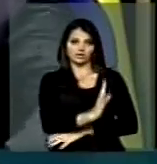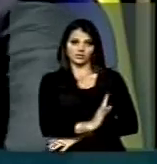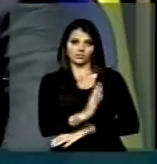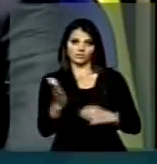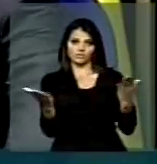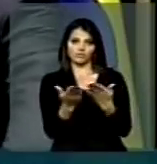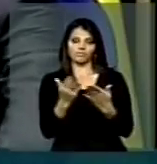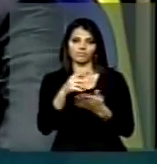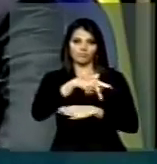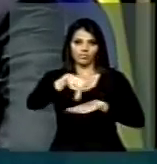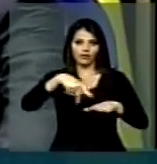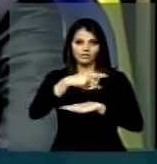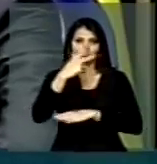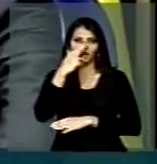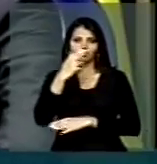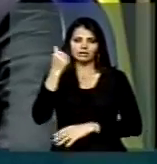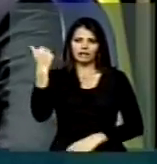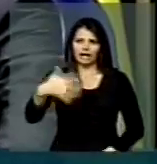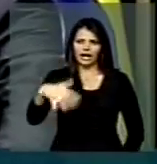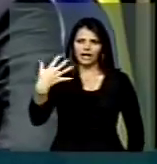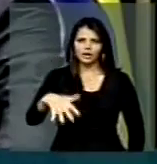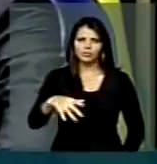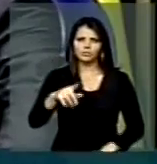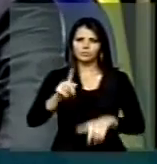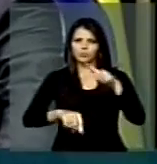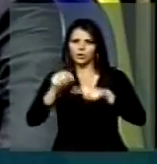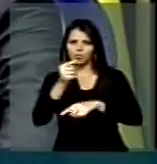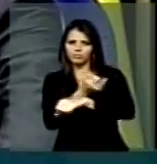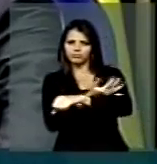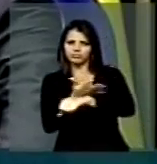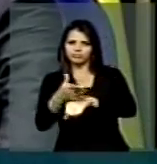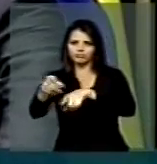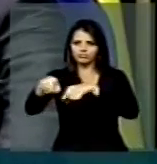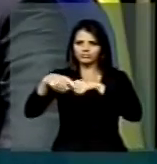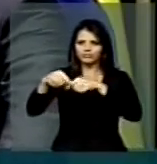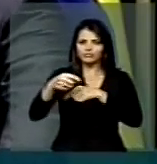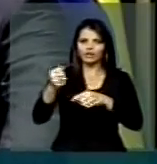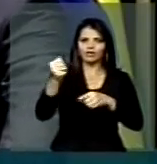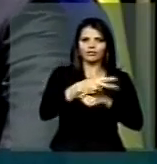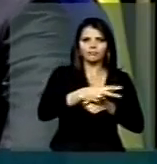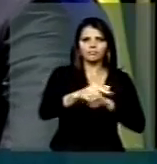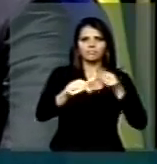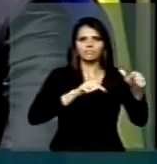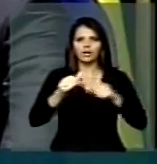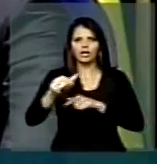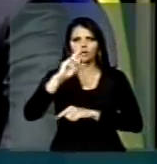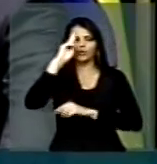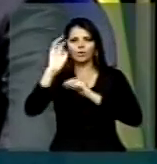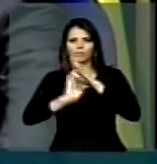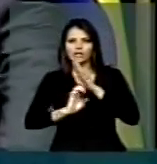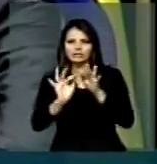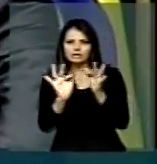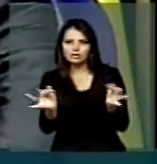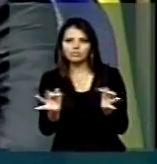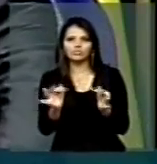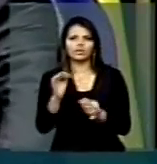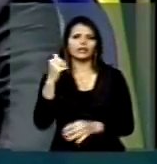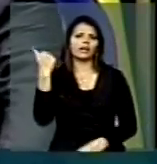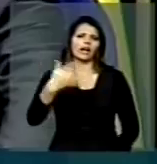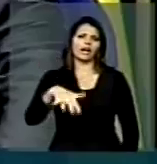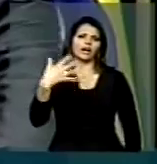um país onde é cada vez mais caro produzir, gerar emprego e investir. Precisamos, senhoras e senhores, reconquistar